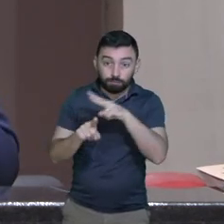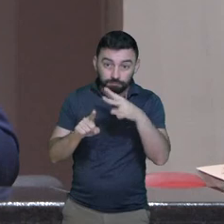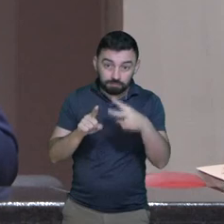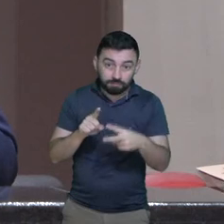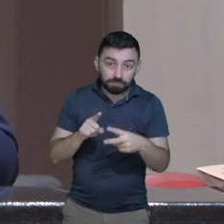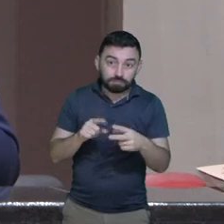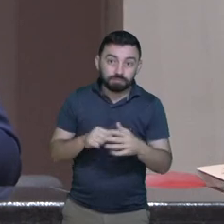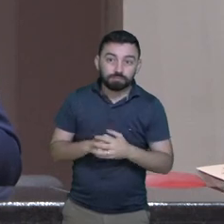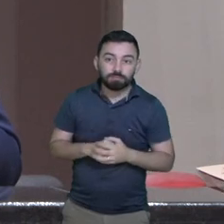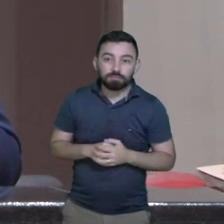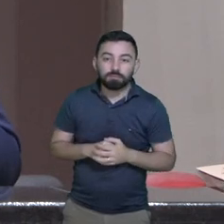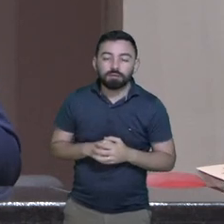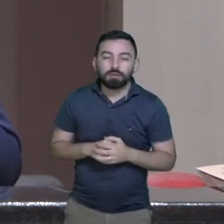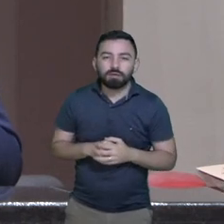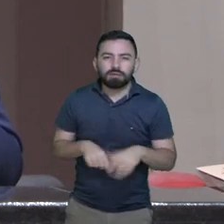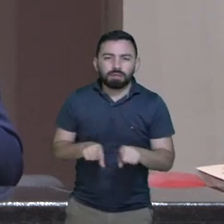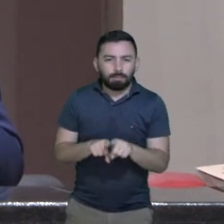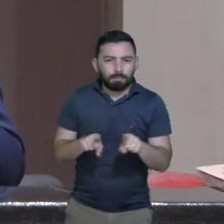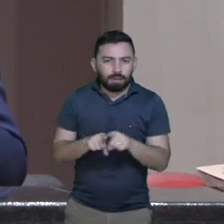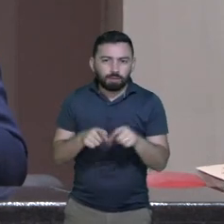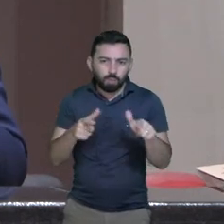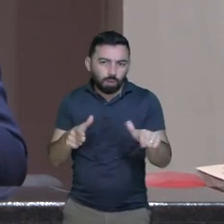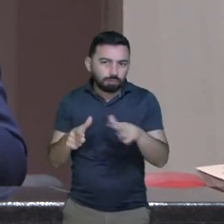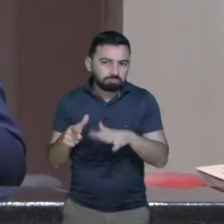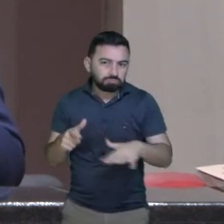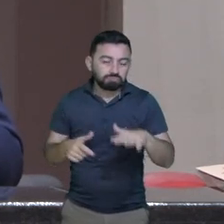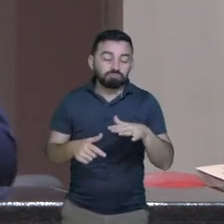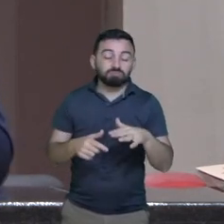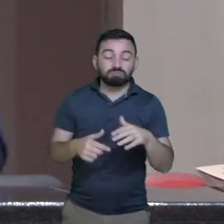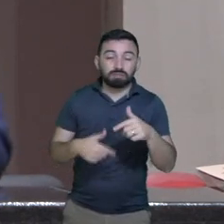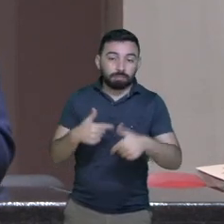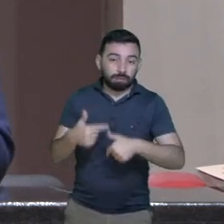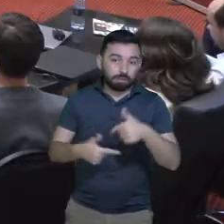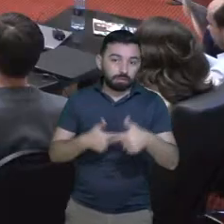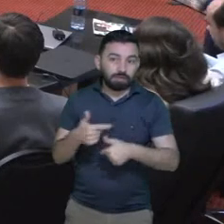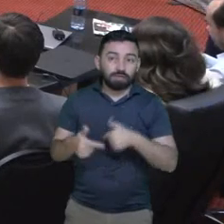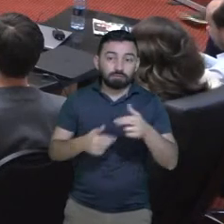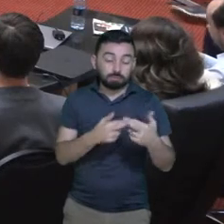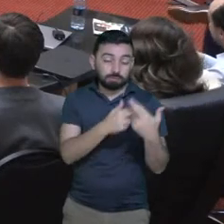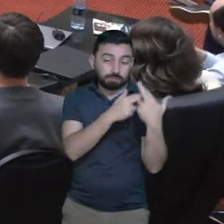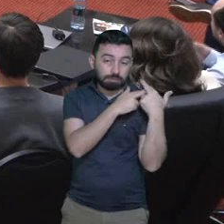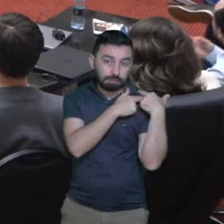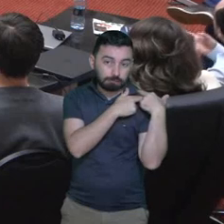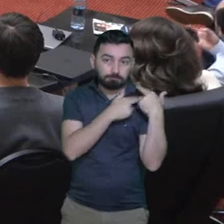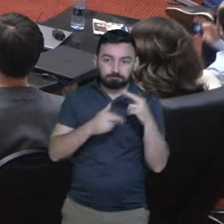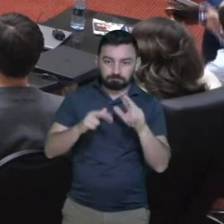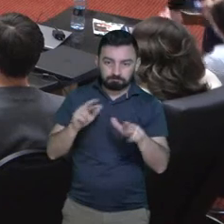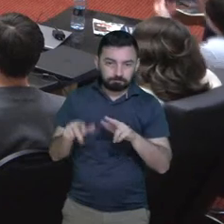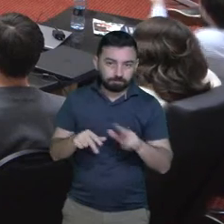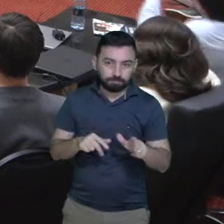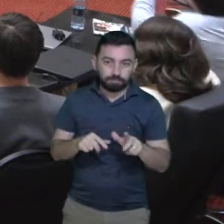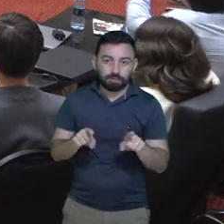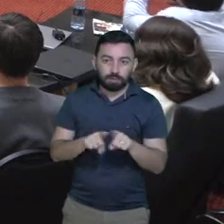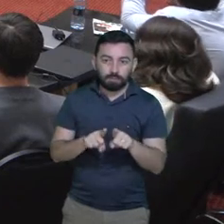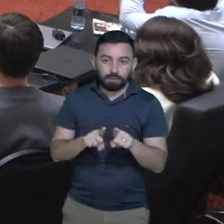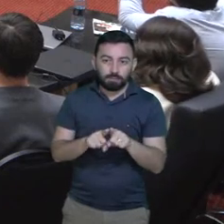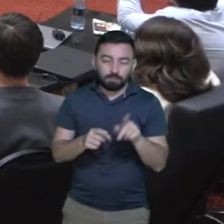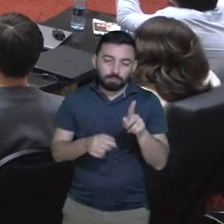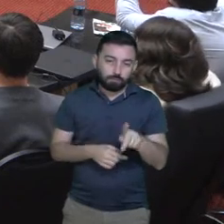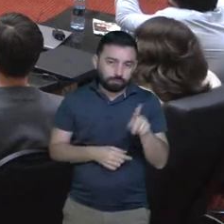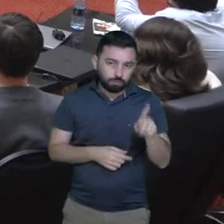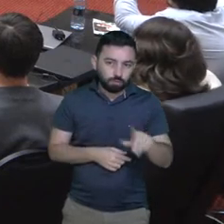eh de espaços de atuação e de responsabilidades diferenciadas nós temos o professor